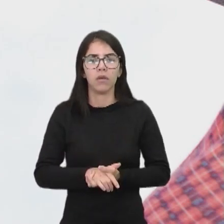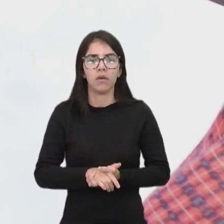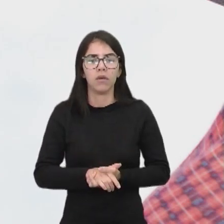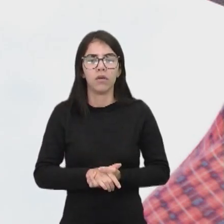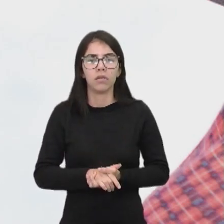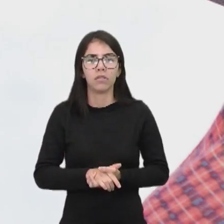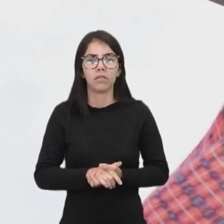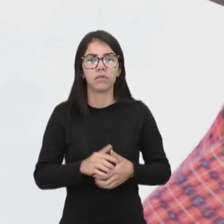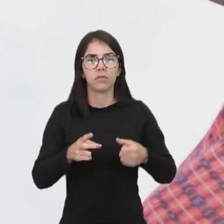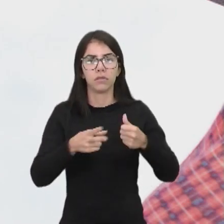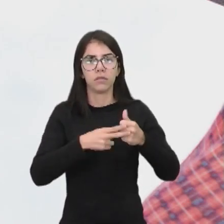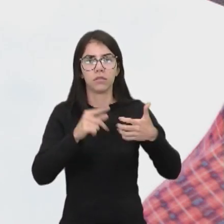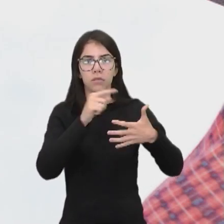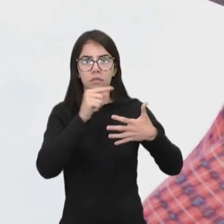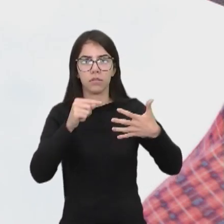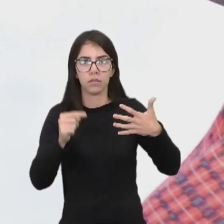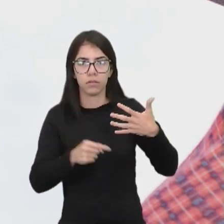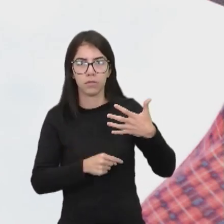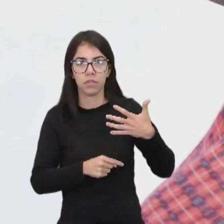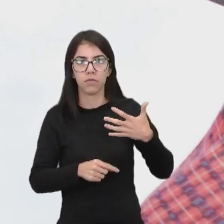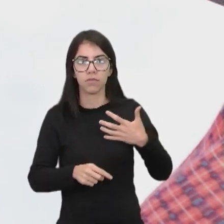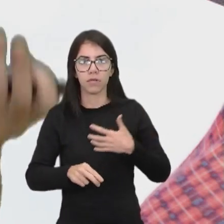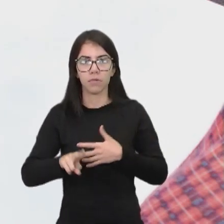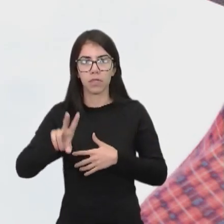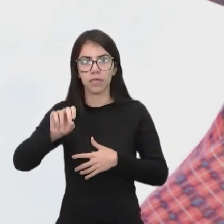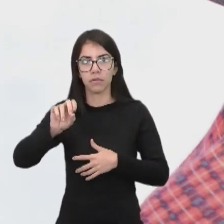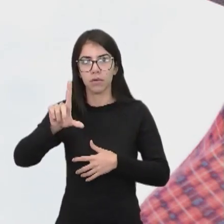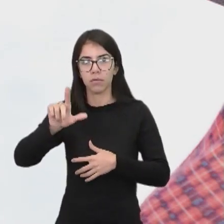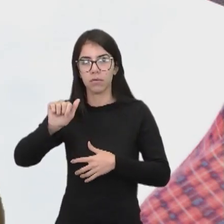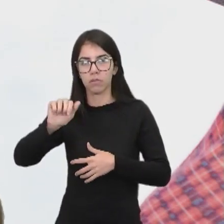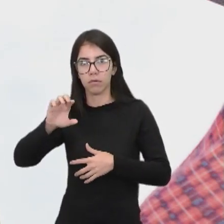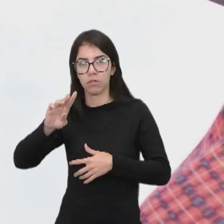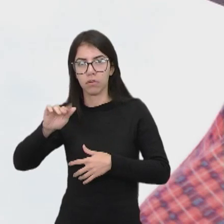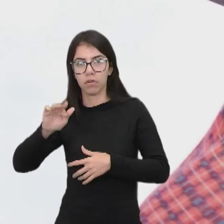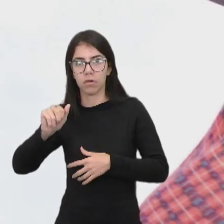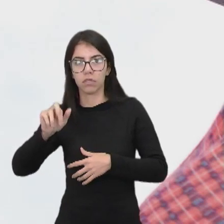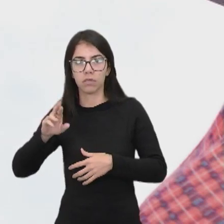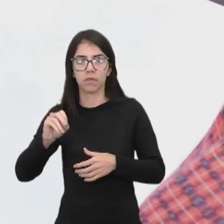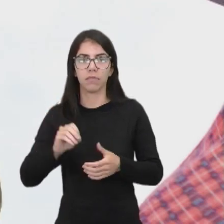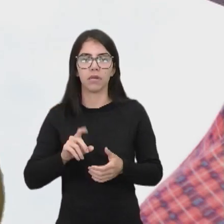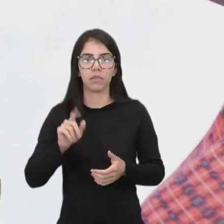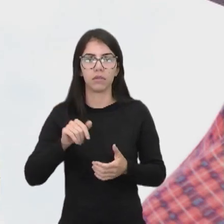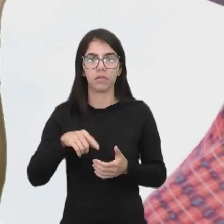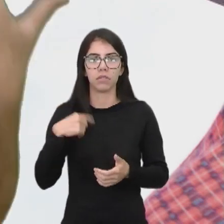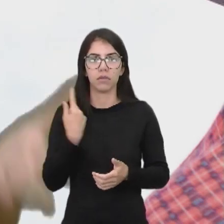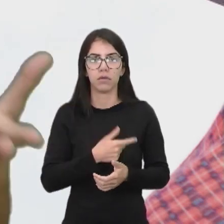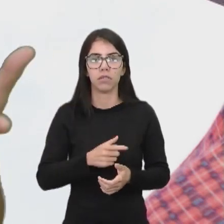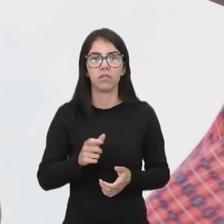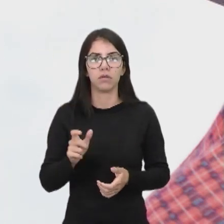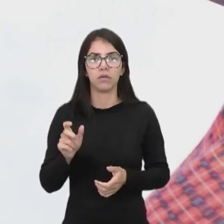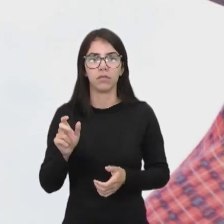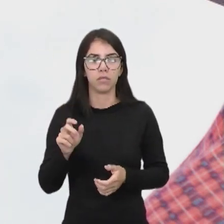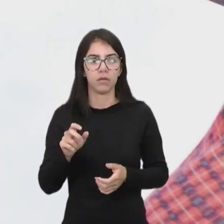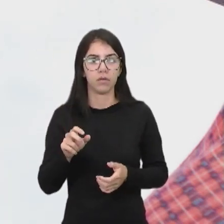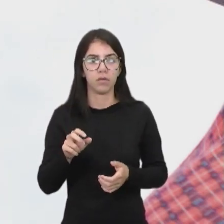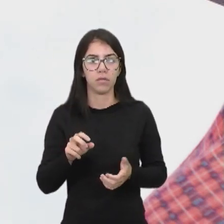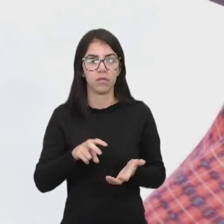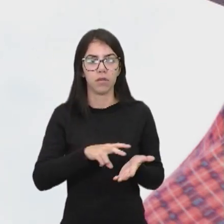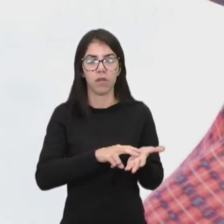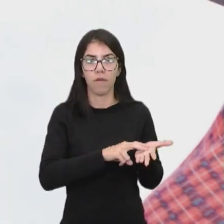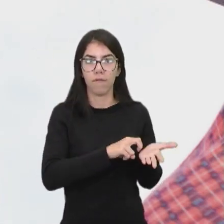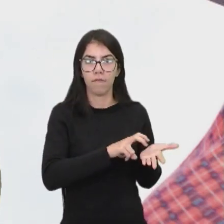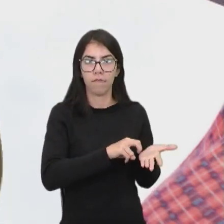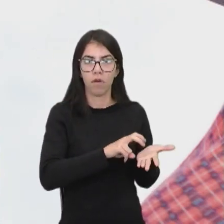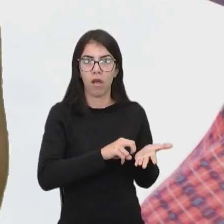no nosso vocabulário, que mesmo às vezes a gente achando que não a gente está sendo racista, né, ou